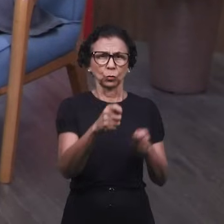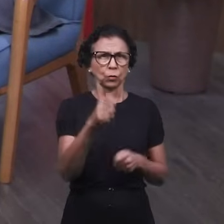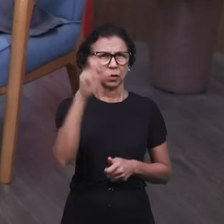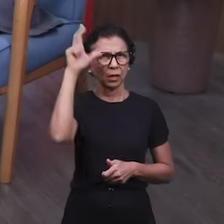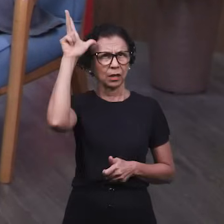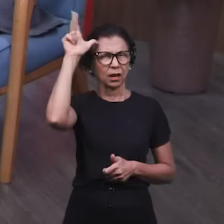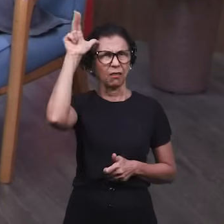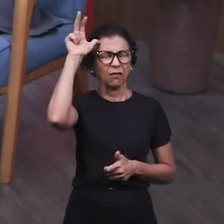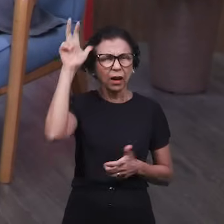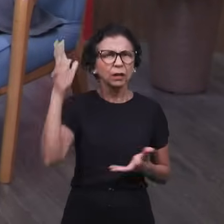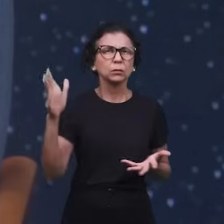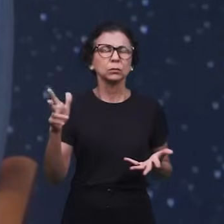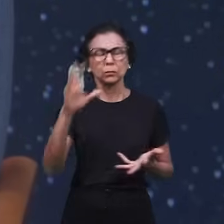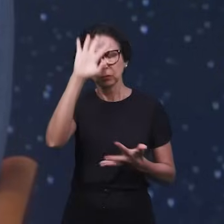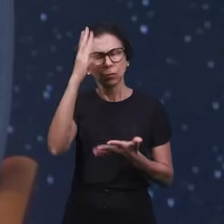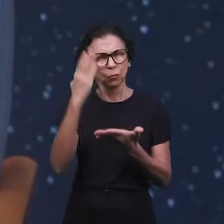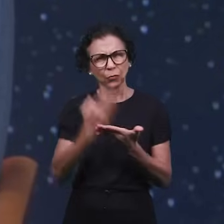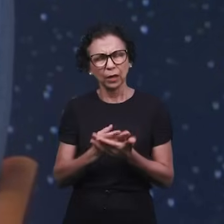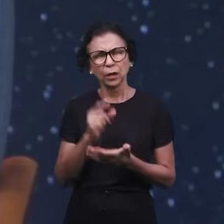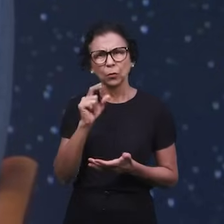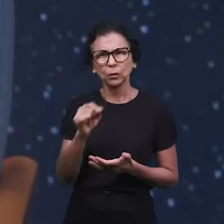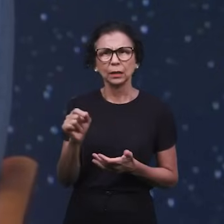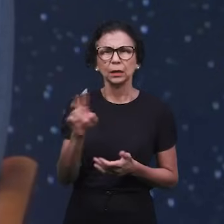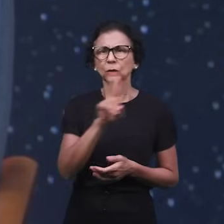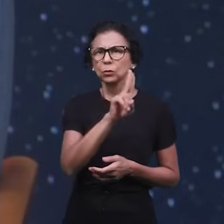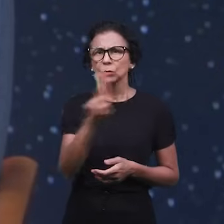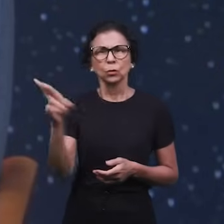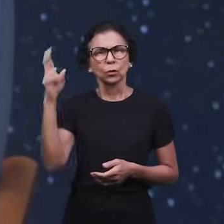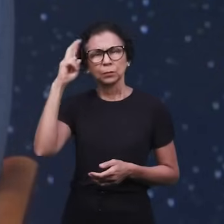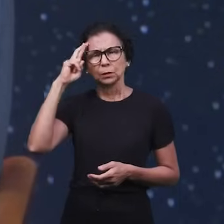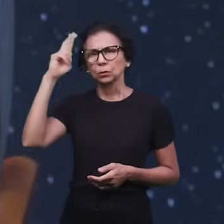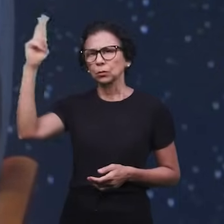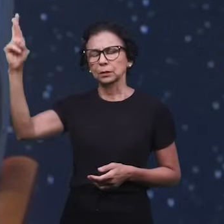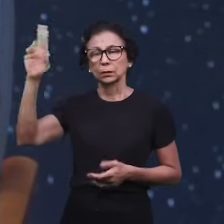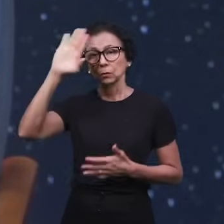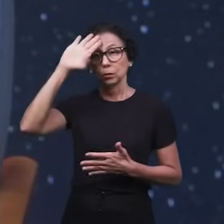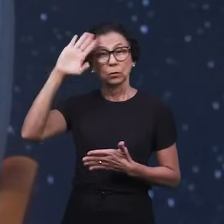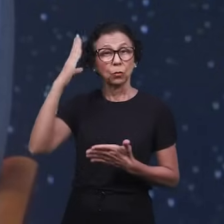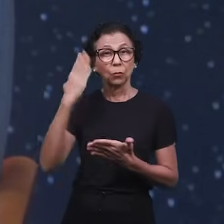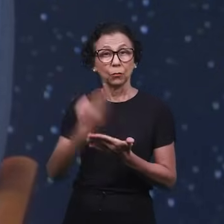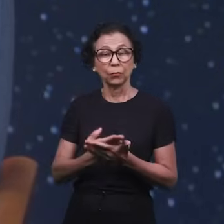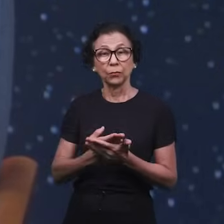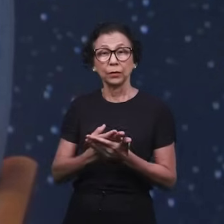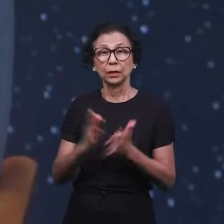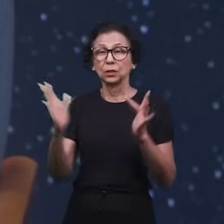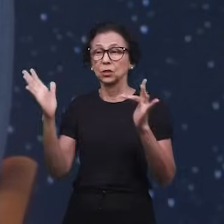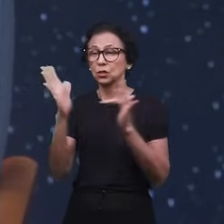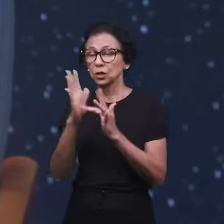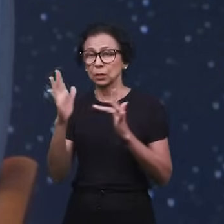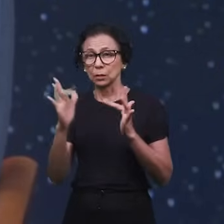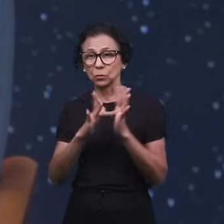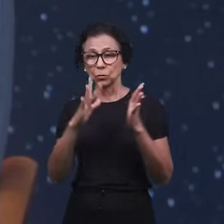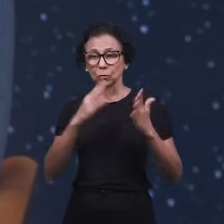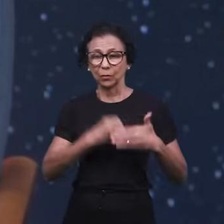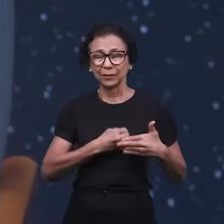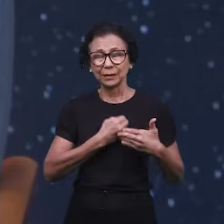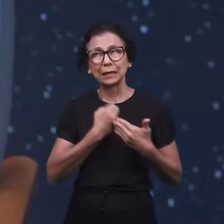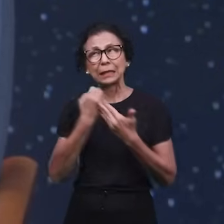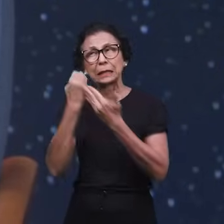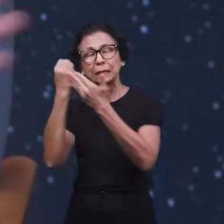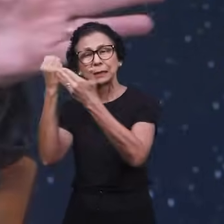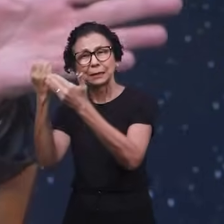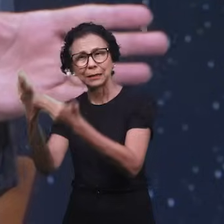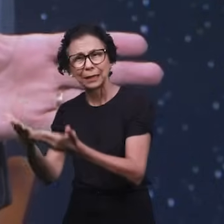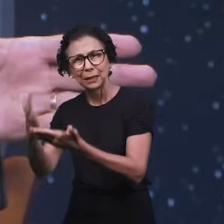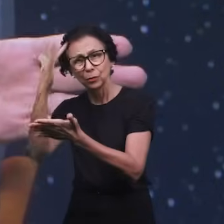quê? Faça menção do nome do Senhor. Confie em Jesus, entregue sua vida a Ele,